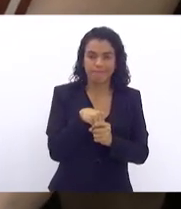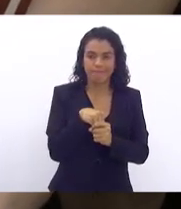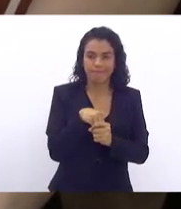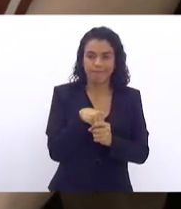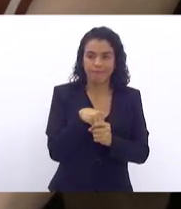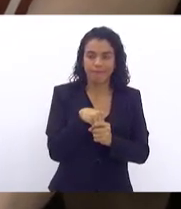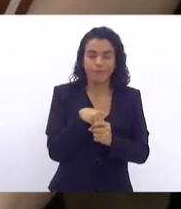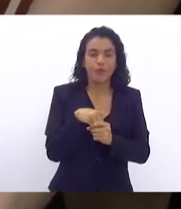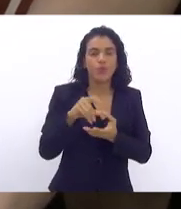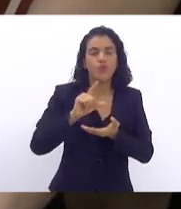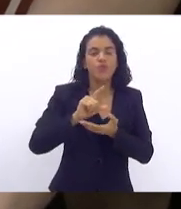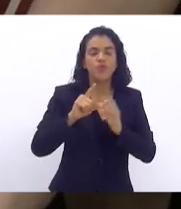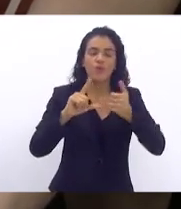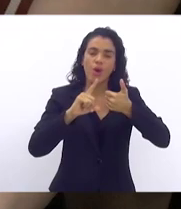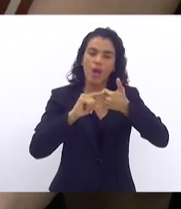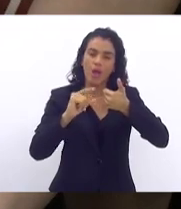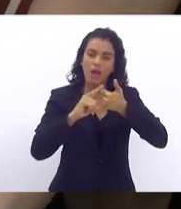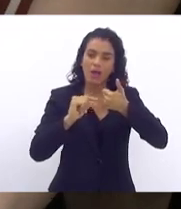um artigo